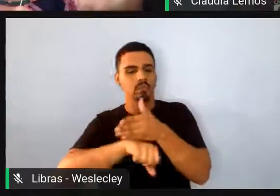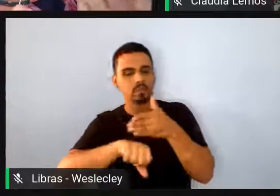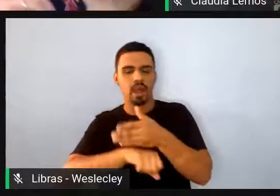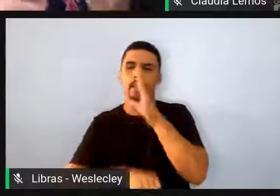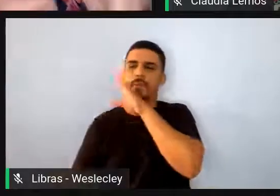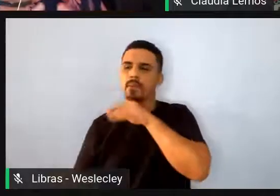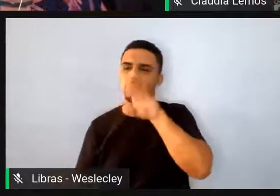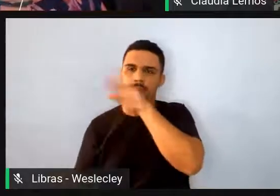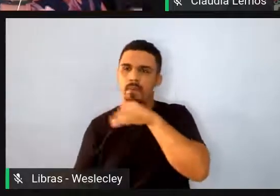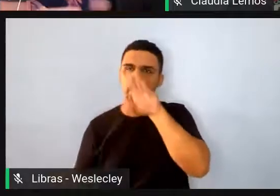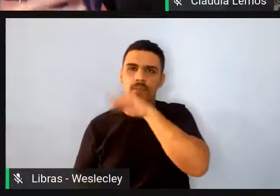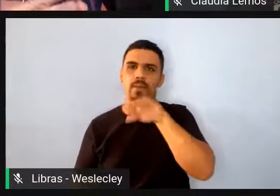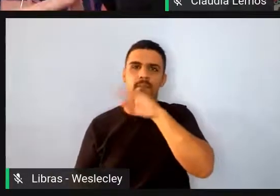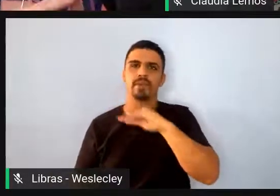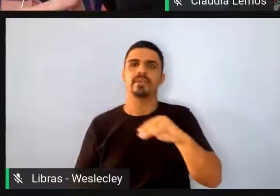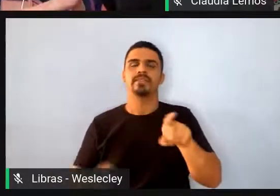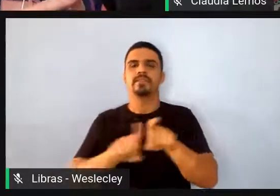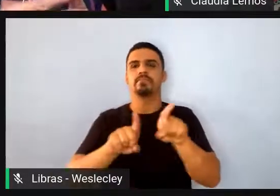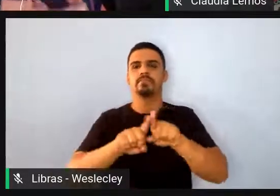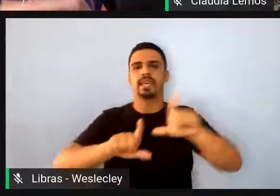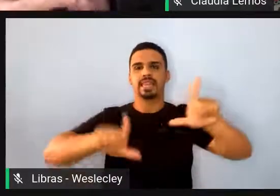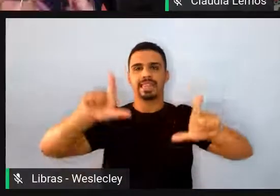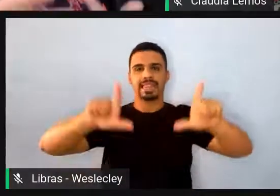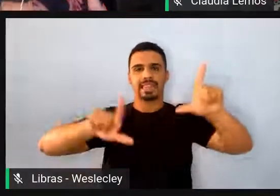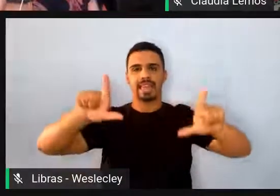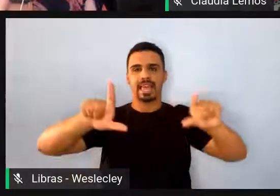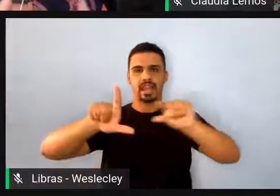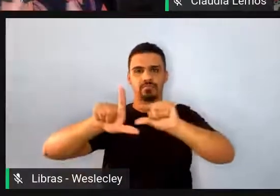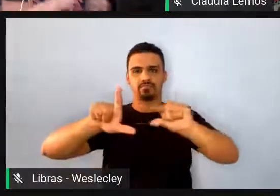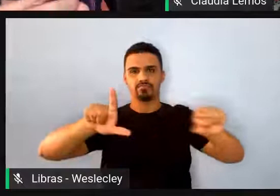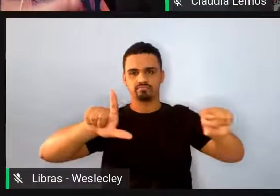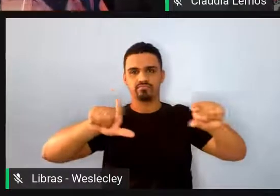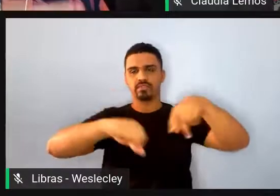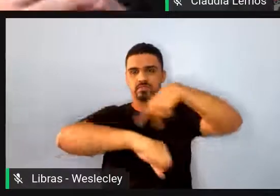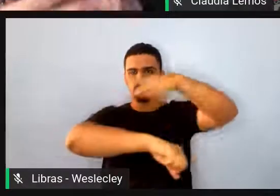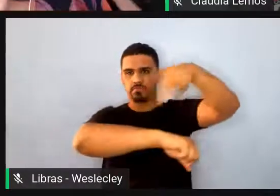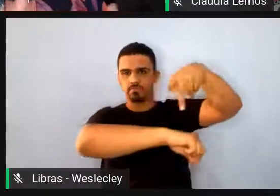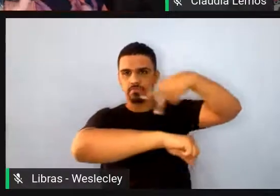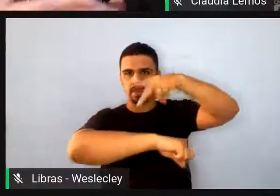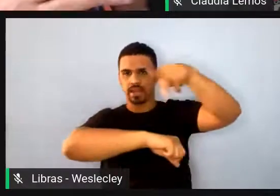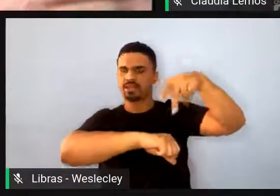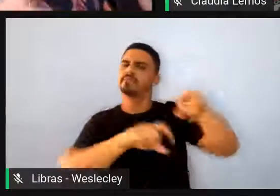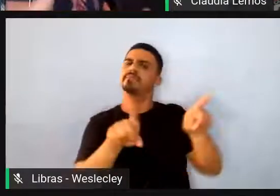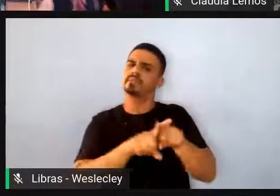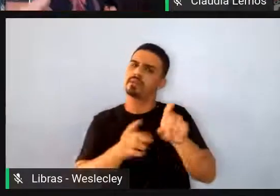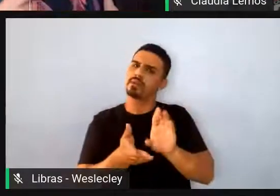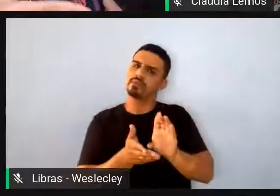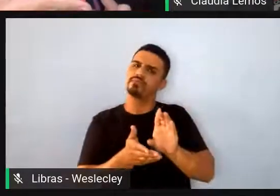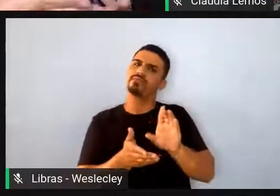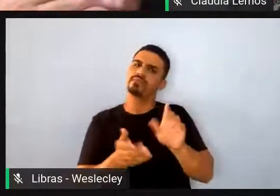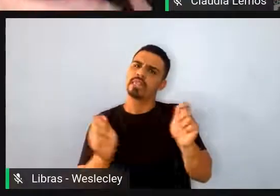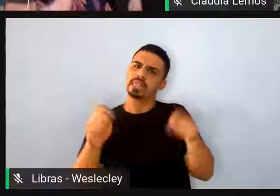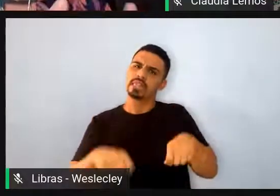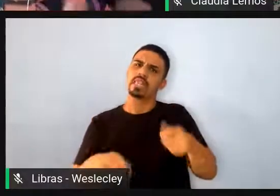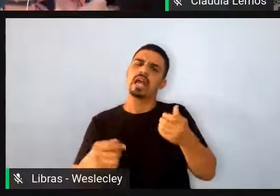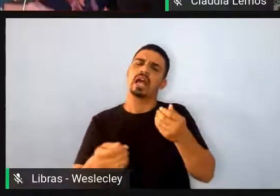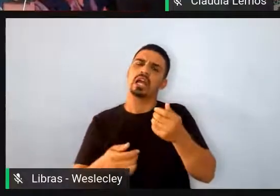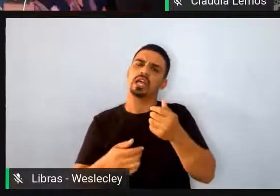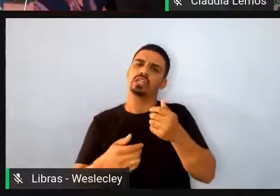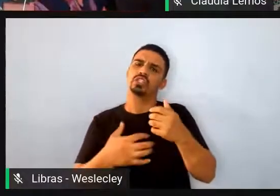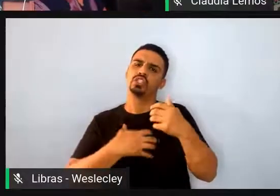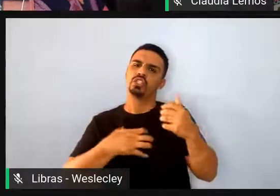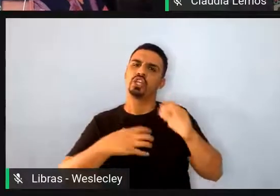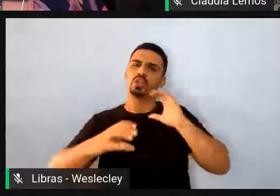mais explicações na tela, em países que também investem em outras formas de comunicação dos